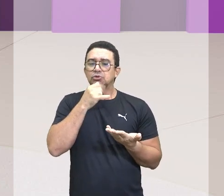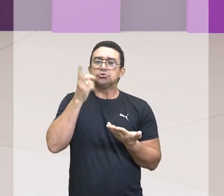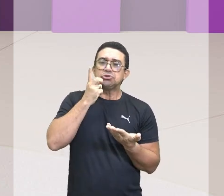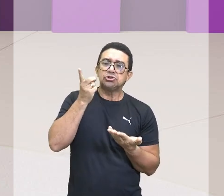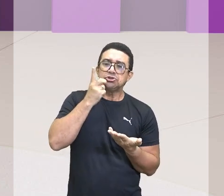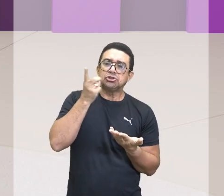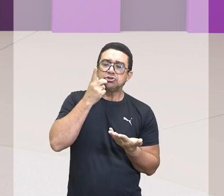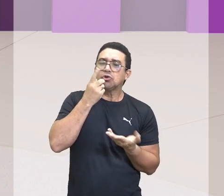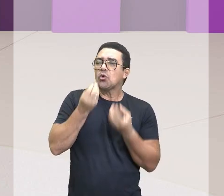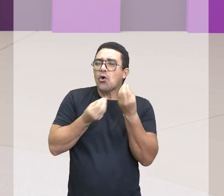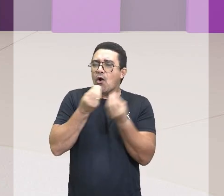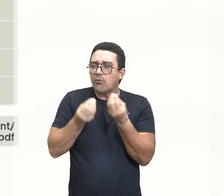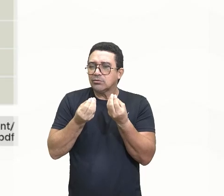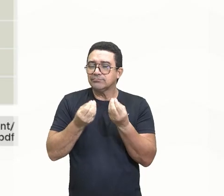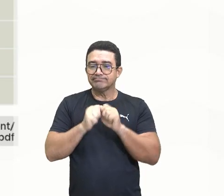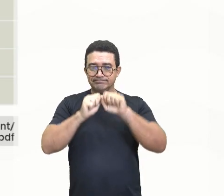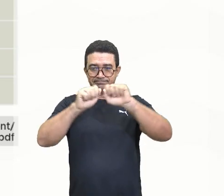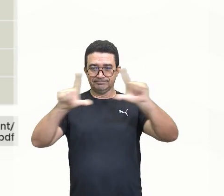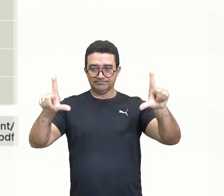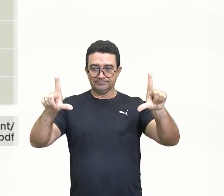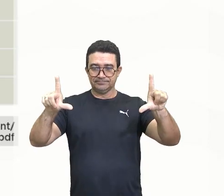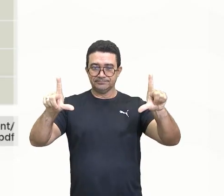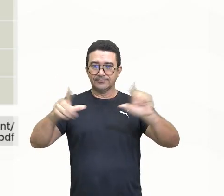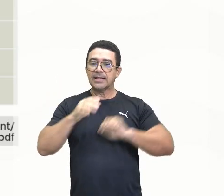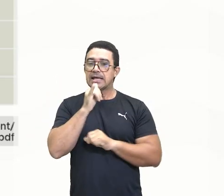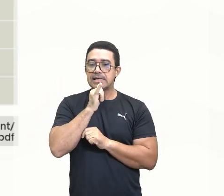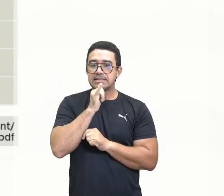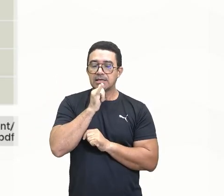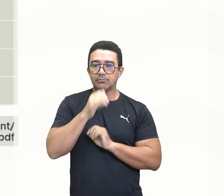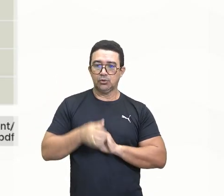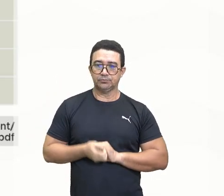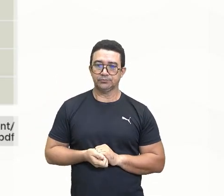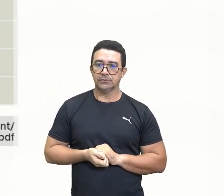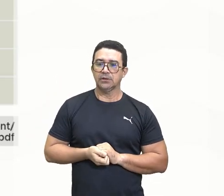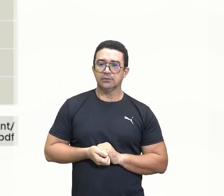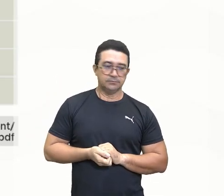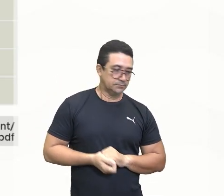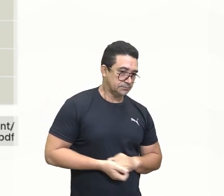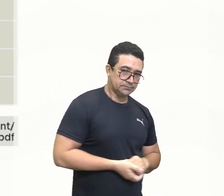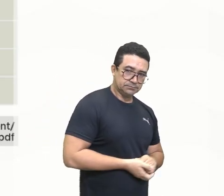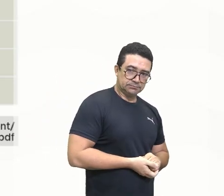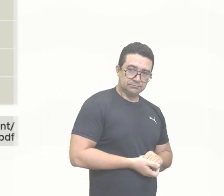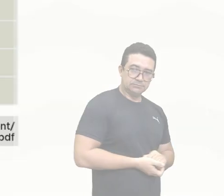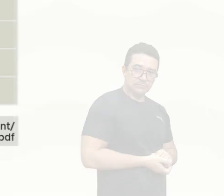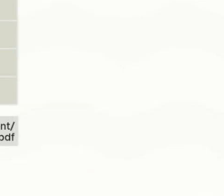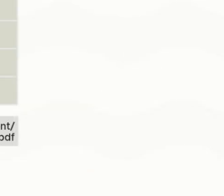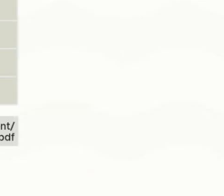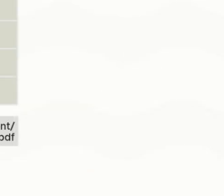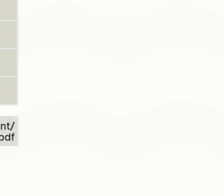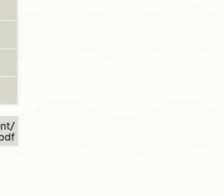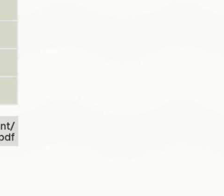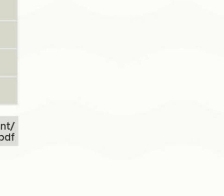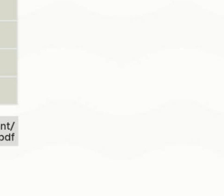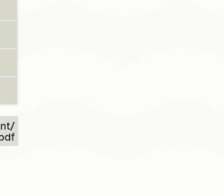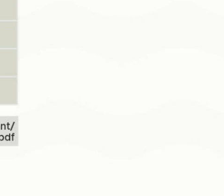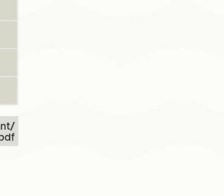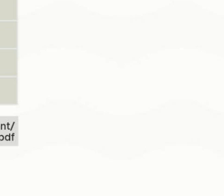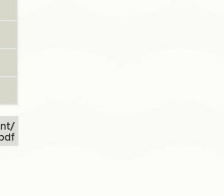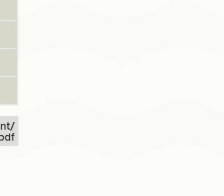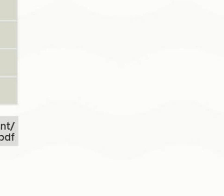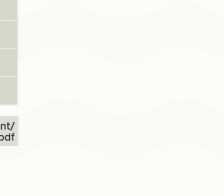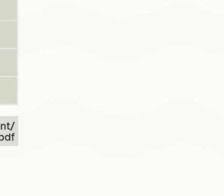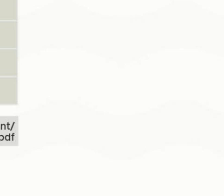dia? Atenção aí à nossa cartela, então. Um exemplo, tá, de juros compostos. Então, considere que você tenha